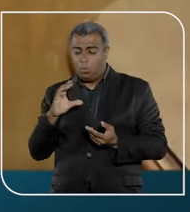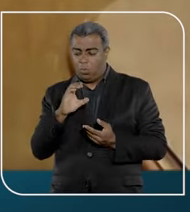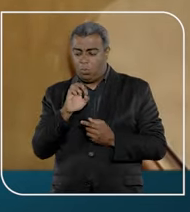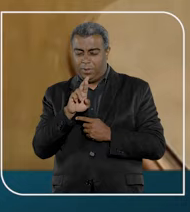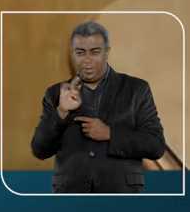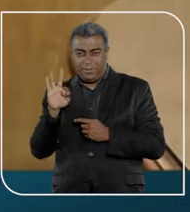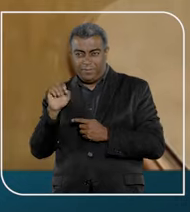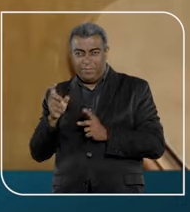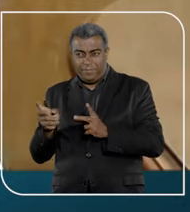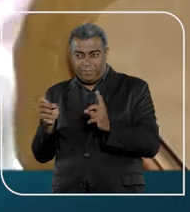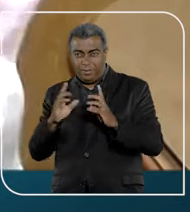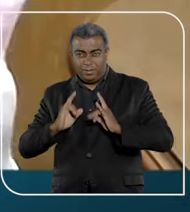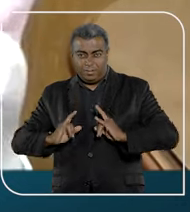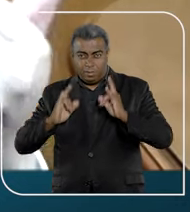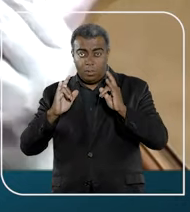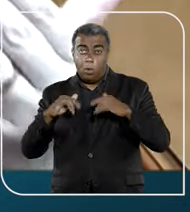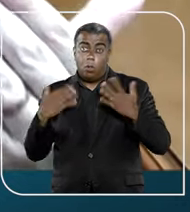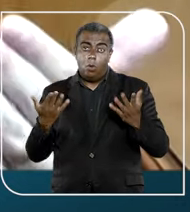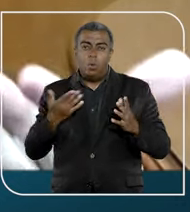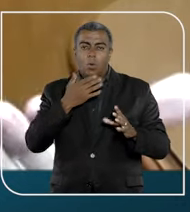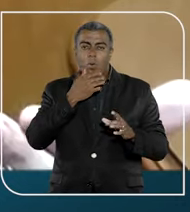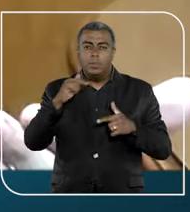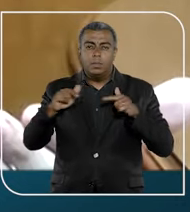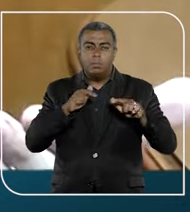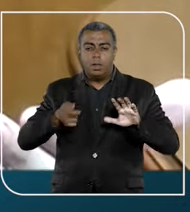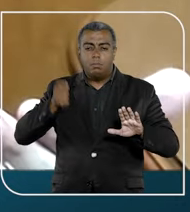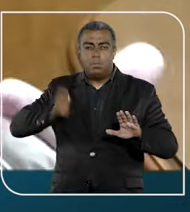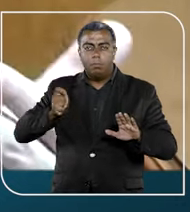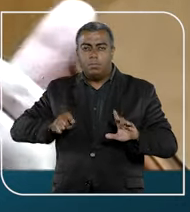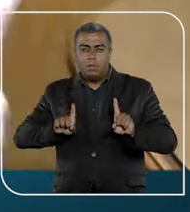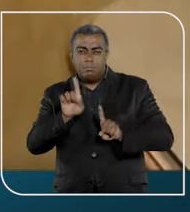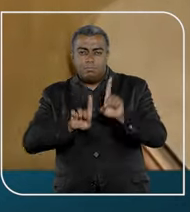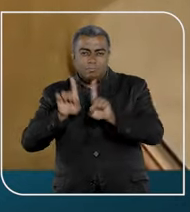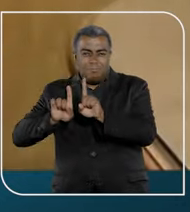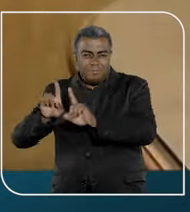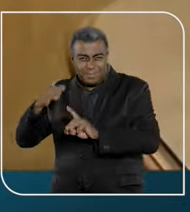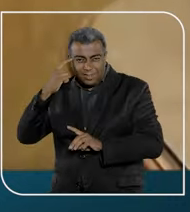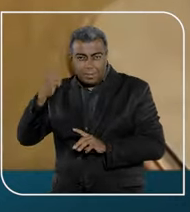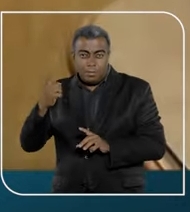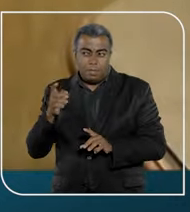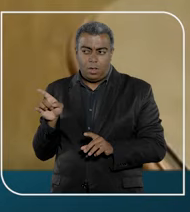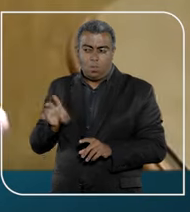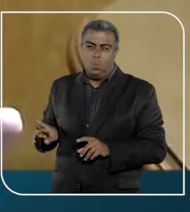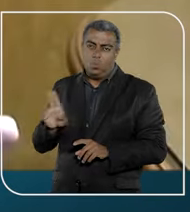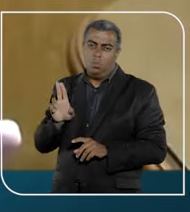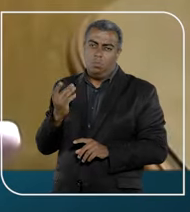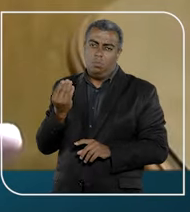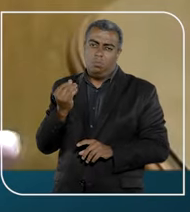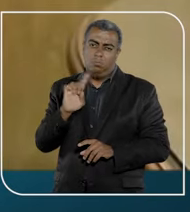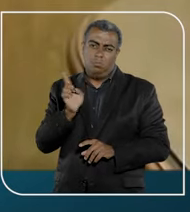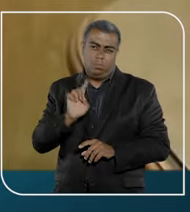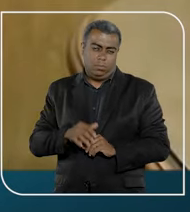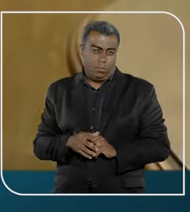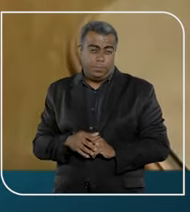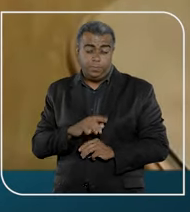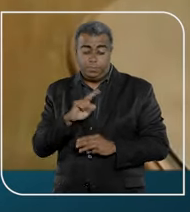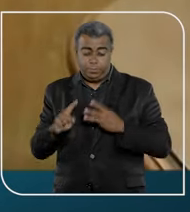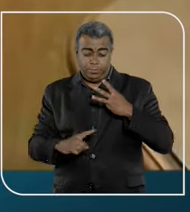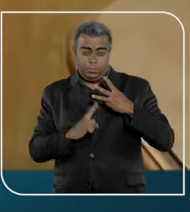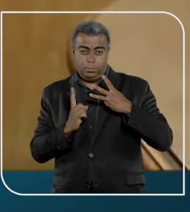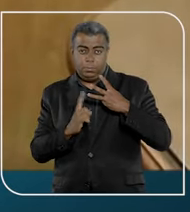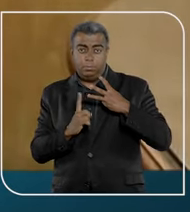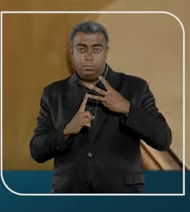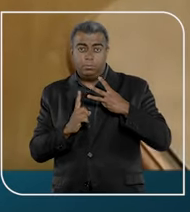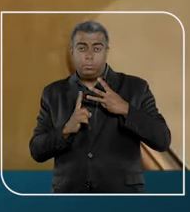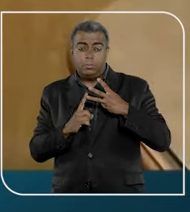imóveis credenciado ou por um leiloeiro, que não é muito utilizada, infelizmente. Tá? E